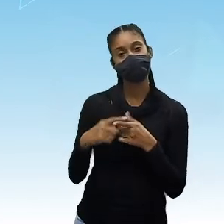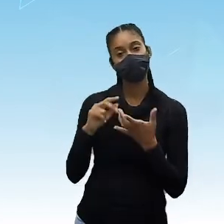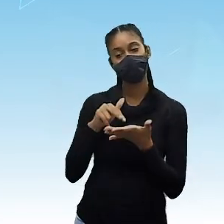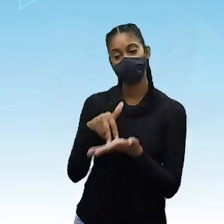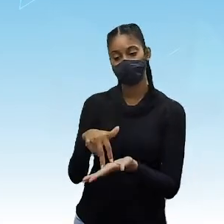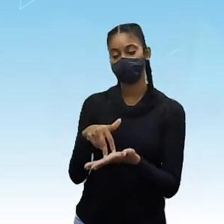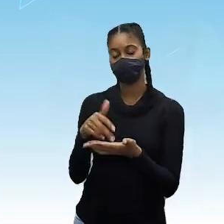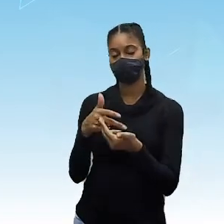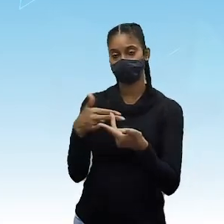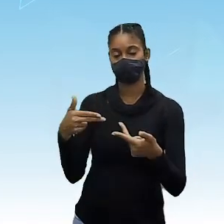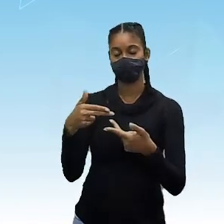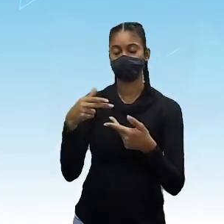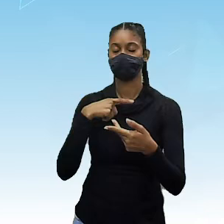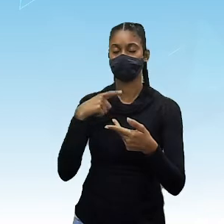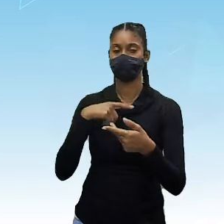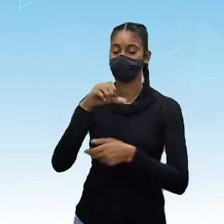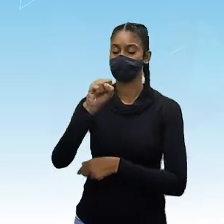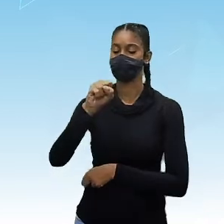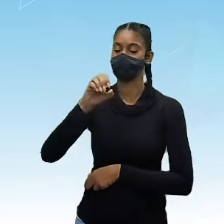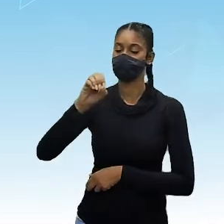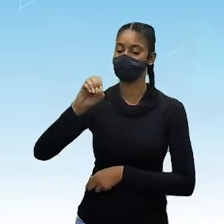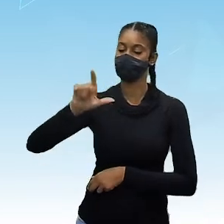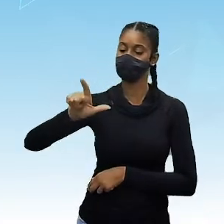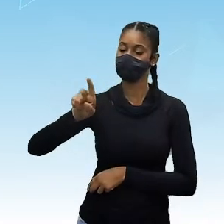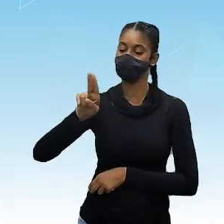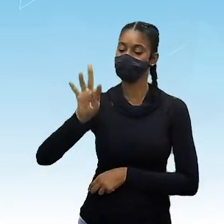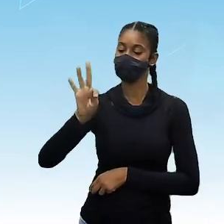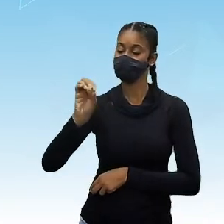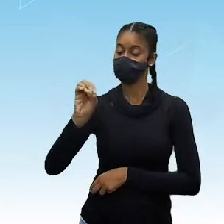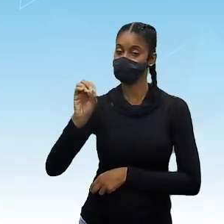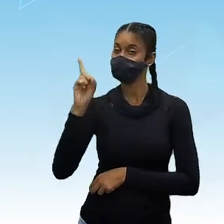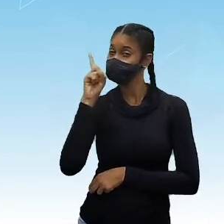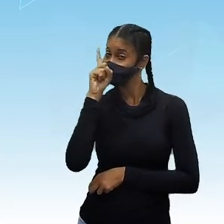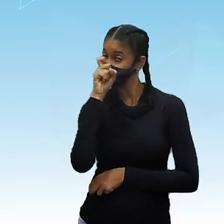do soluto dificulta o processo de